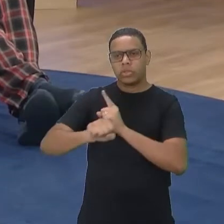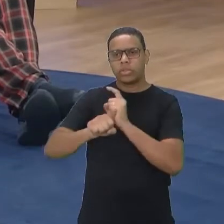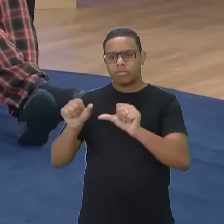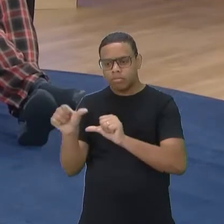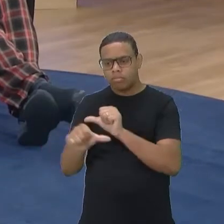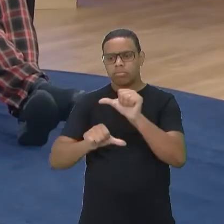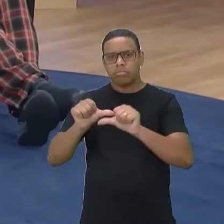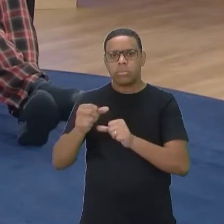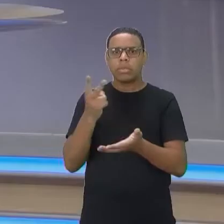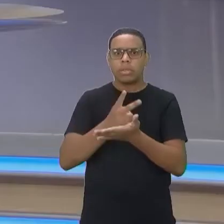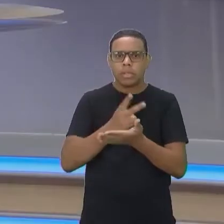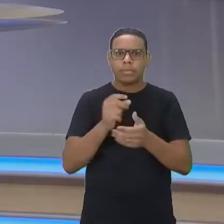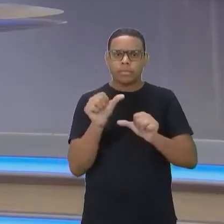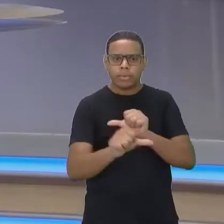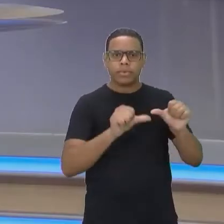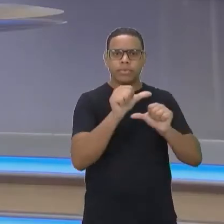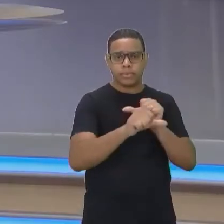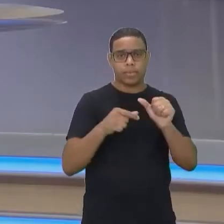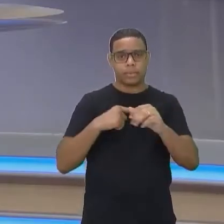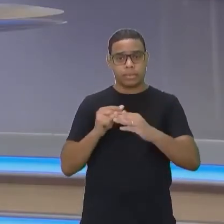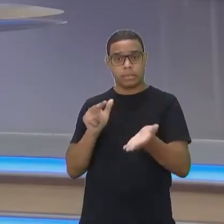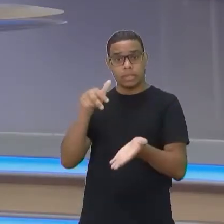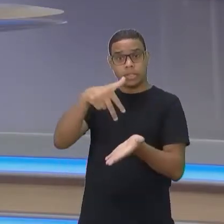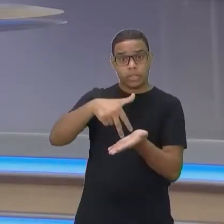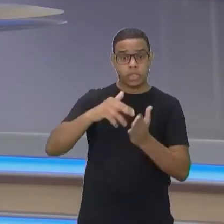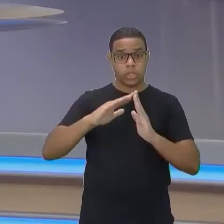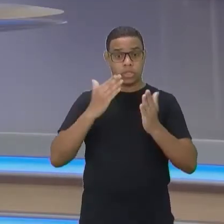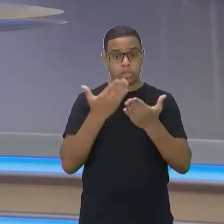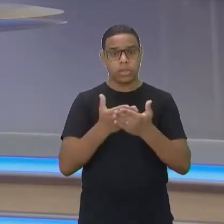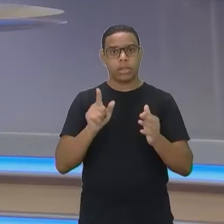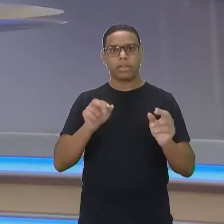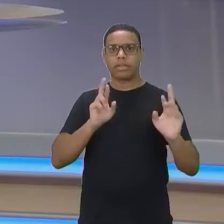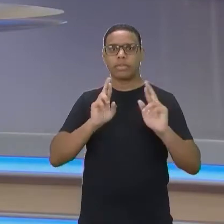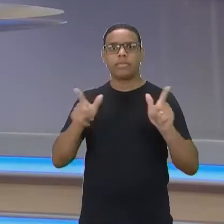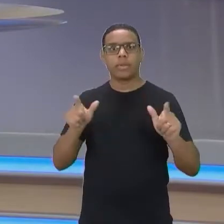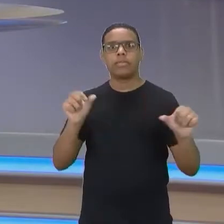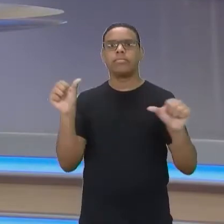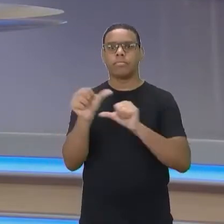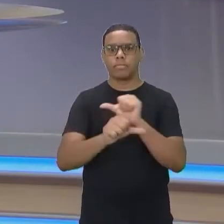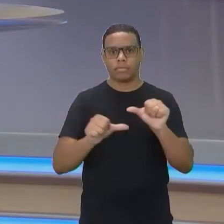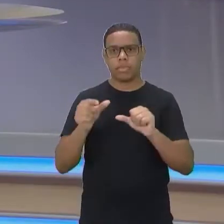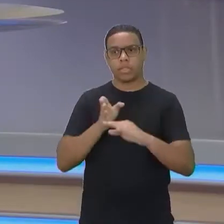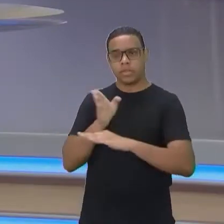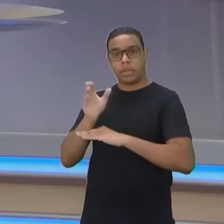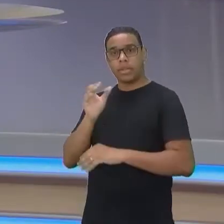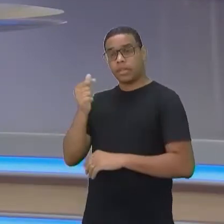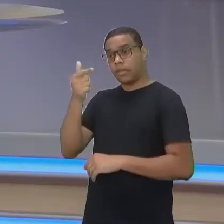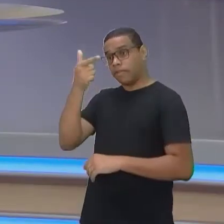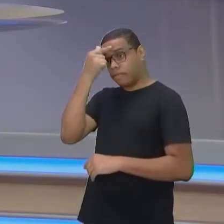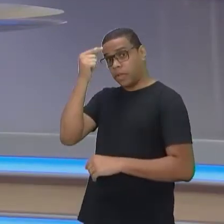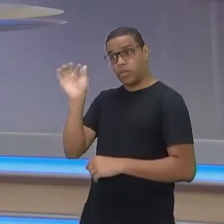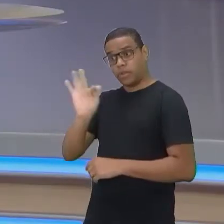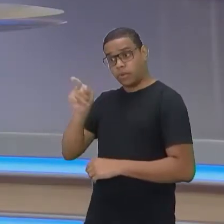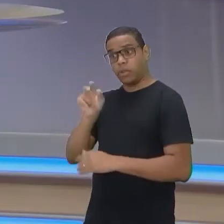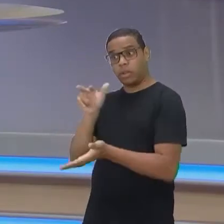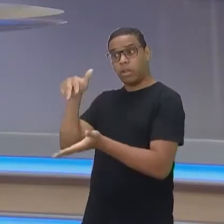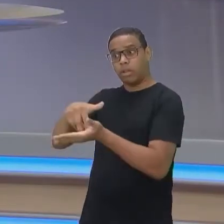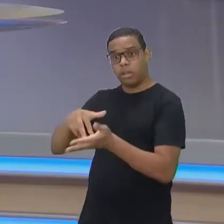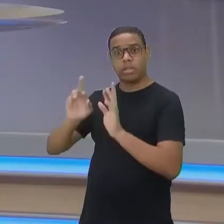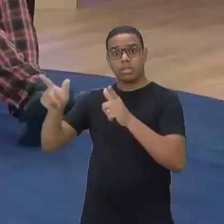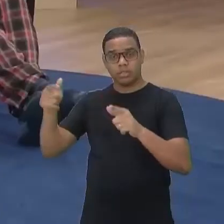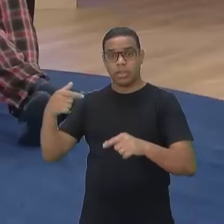né? Então, quando você entra na escola, é uma mudança, né? Quando você vai para a universidade, é outra mudança. De eu ir para